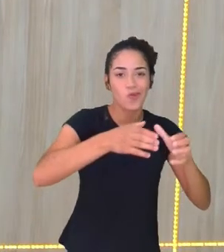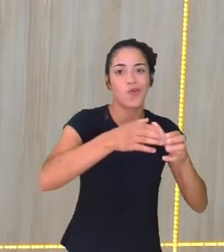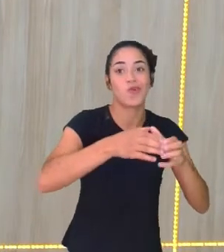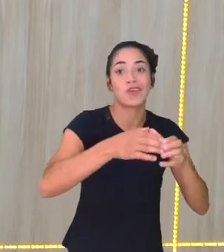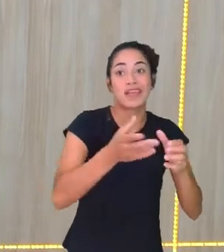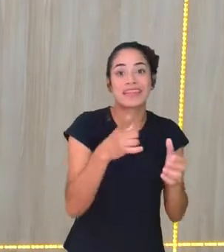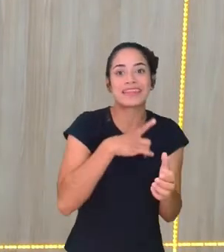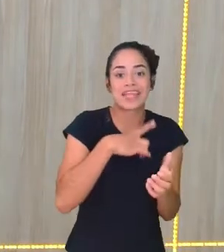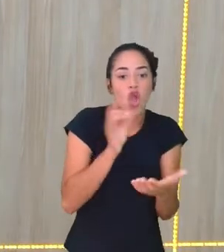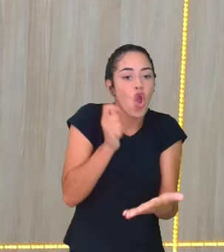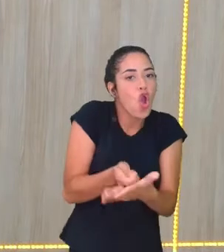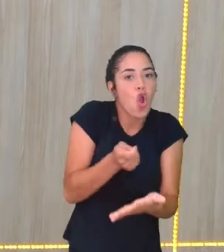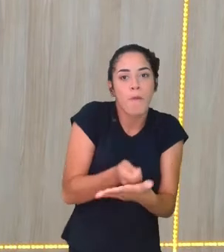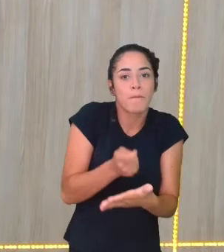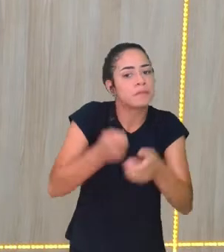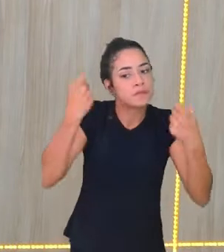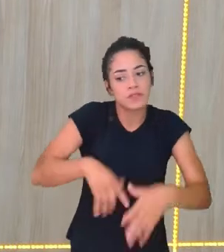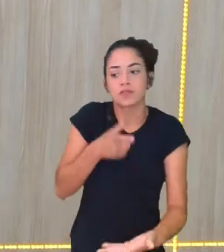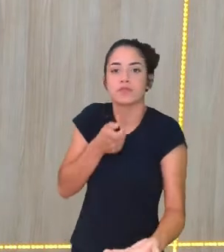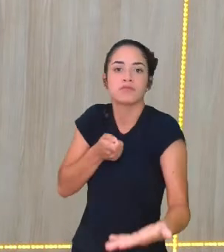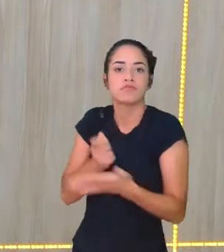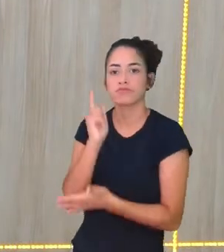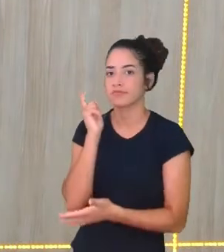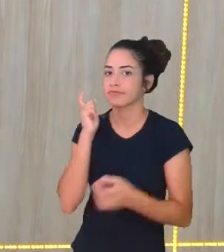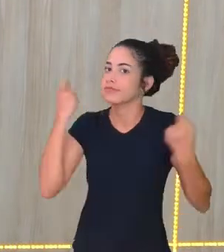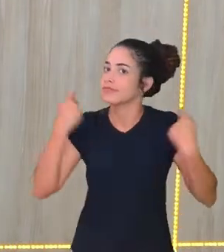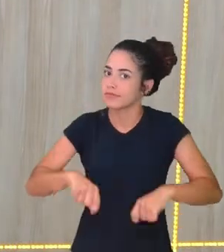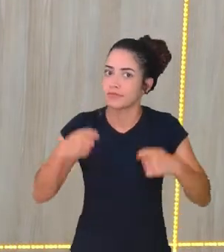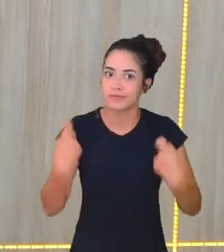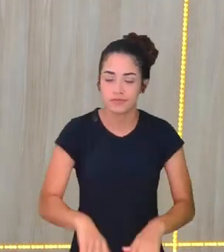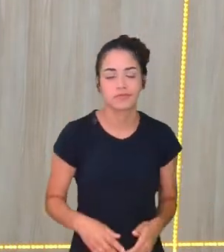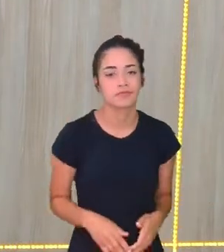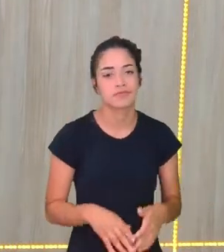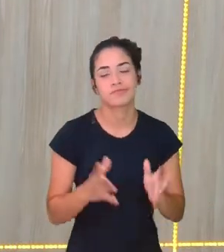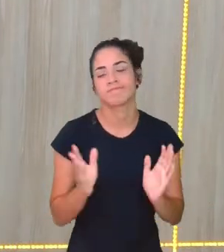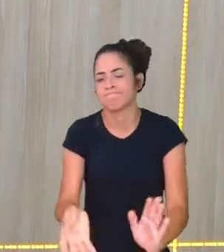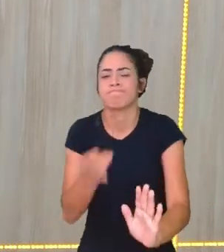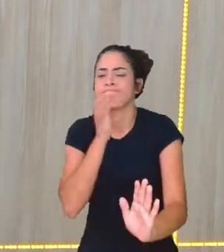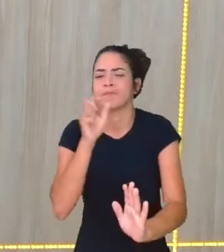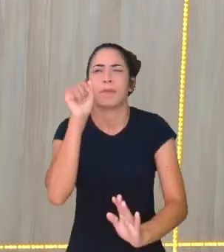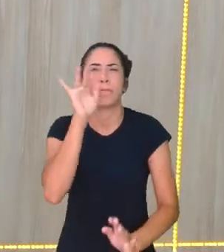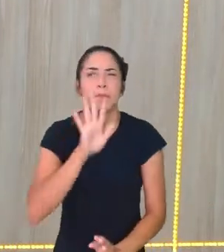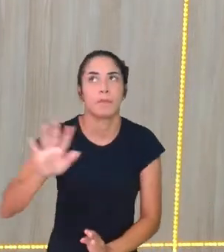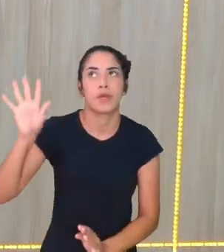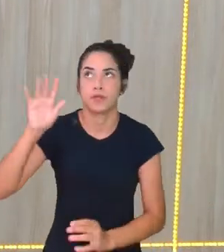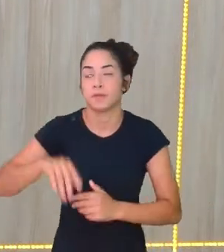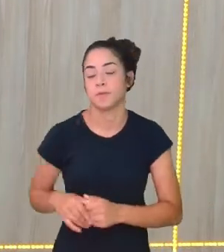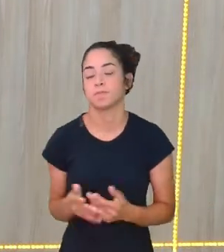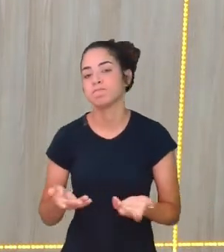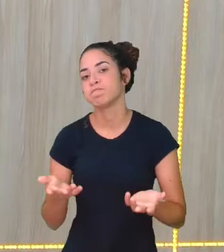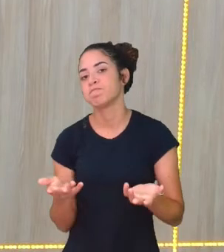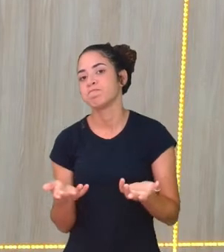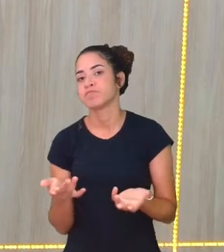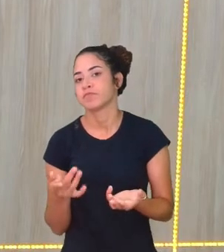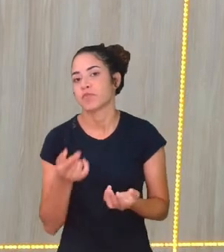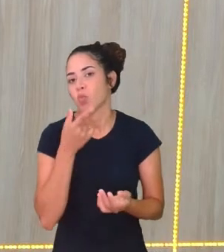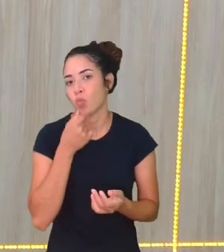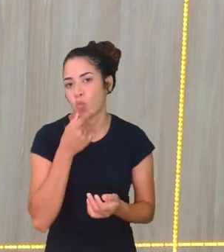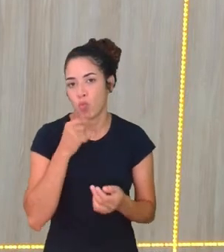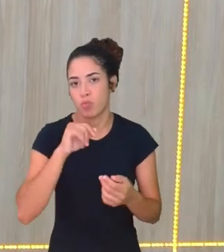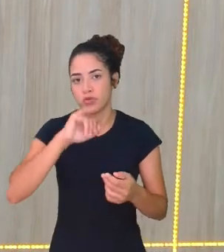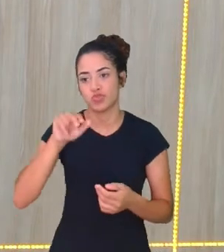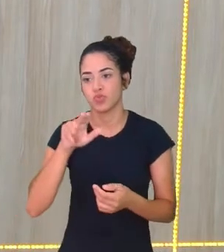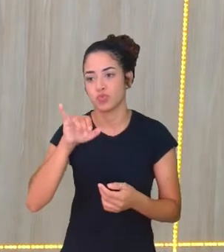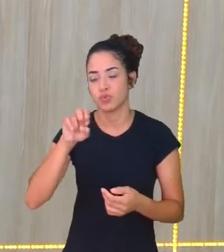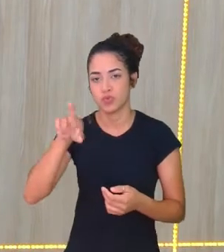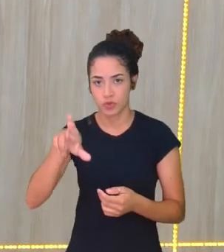obrigação de comprar esses produtos que vem da Metrópole em outras palavras vamos imaginar o seguinte nosso querido produtor Juninho